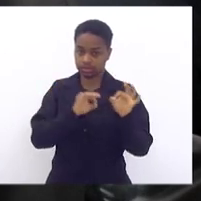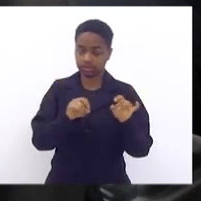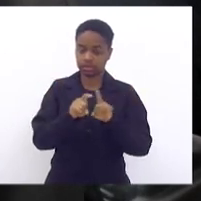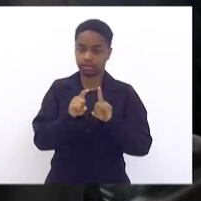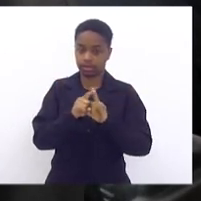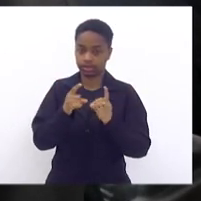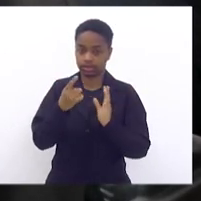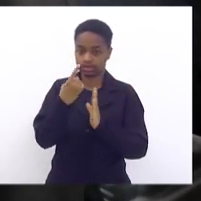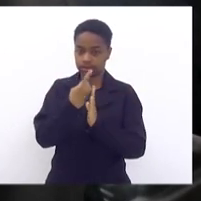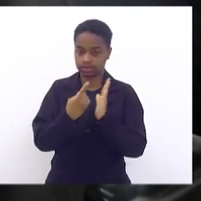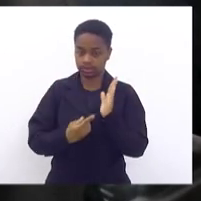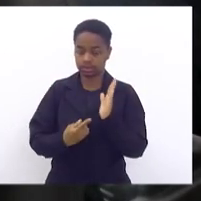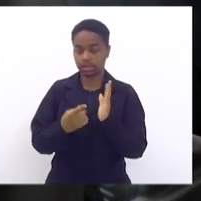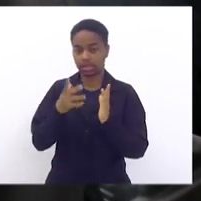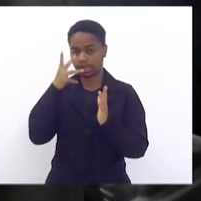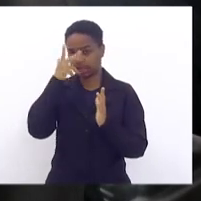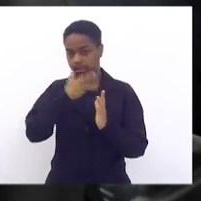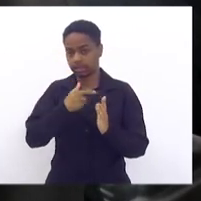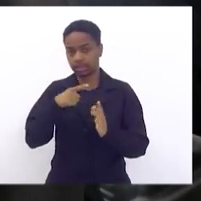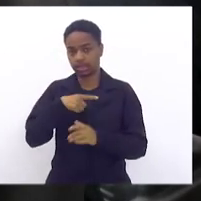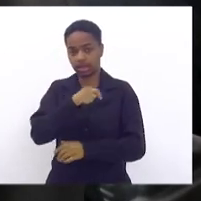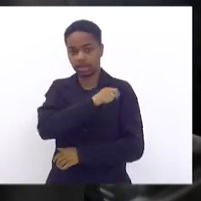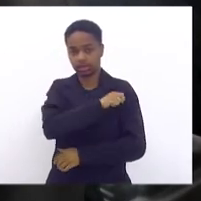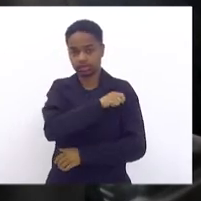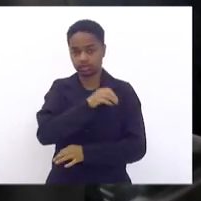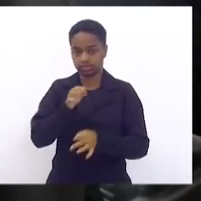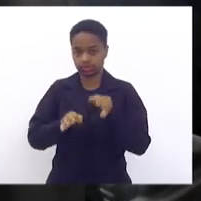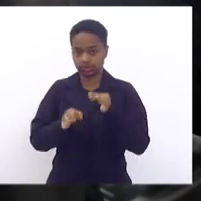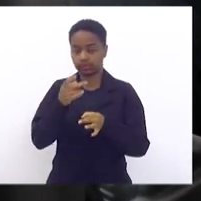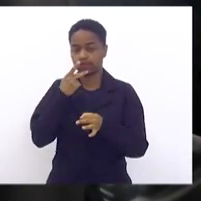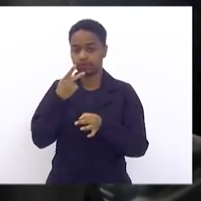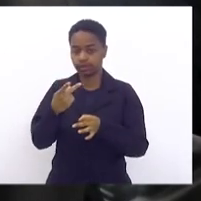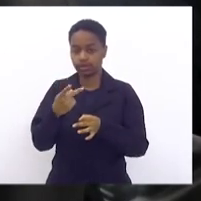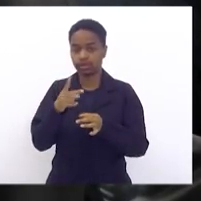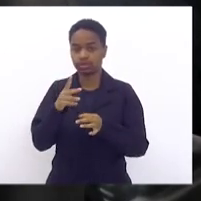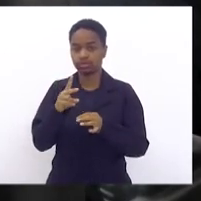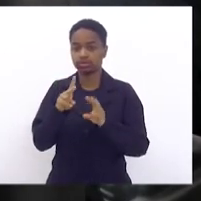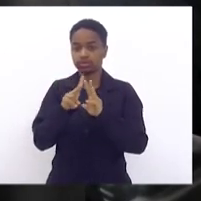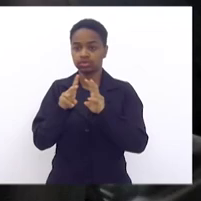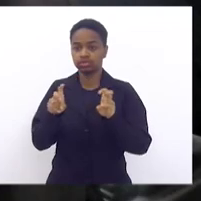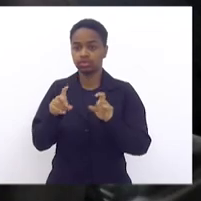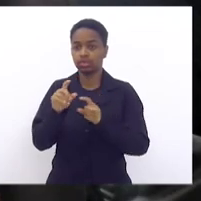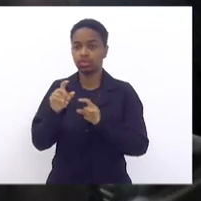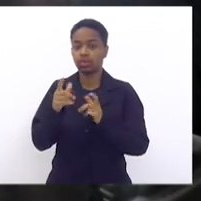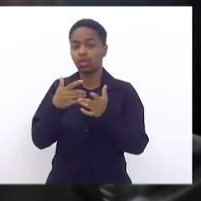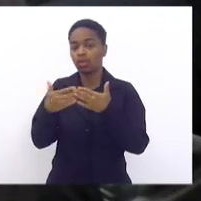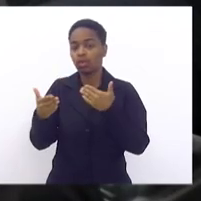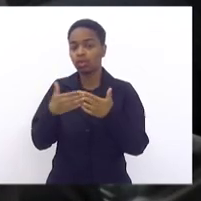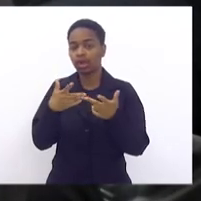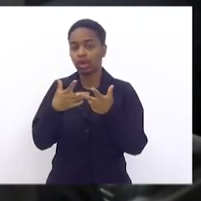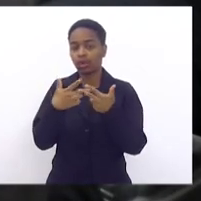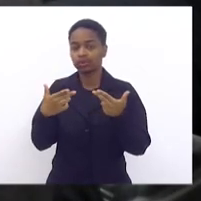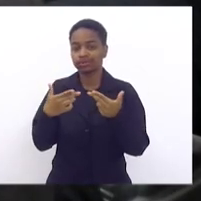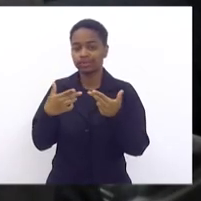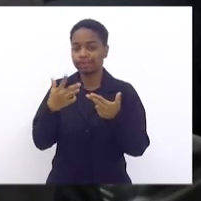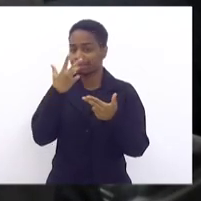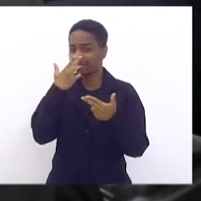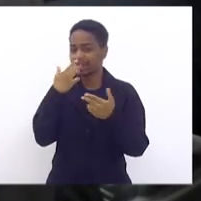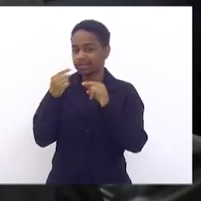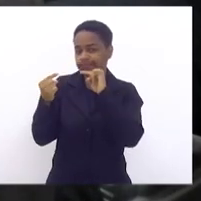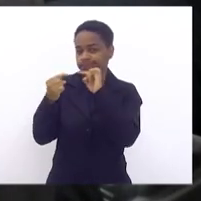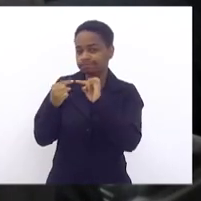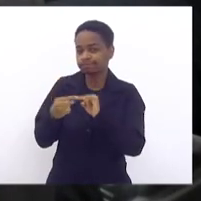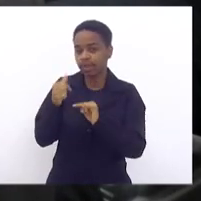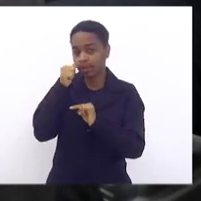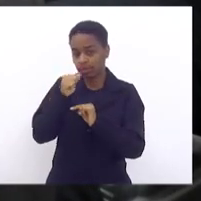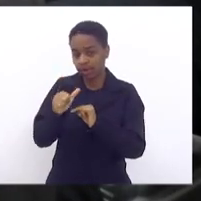de um aluno juiz que falou sobre a feminofobia, ou seja, toda aversão ao que é feminino. Por